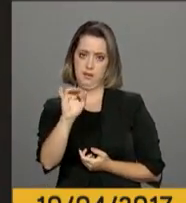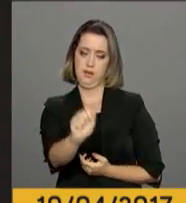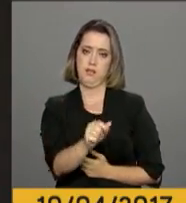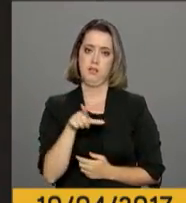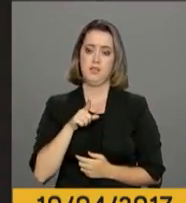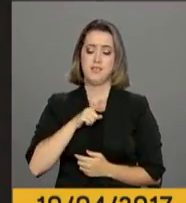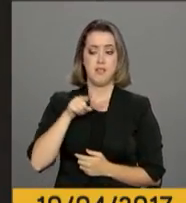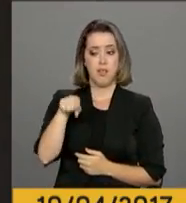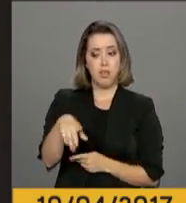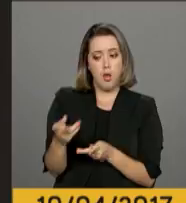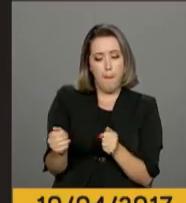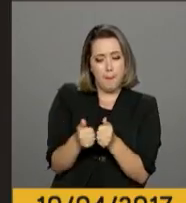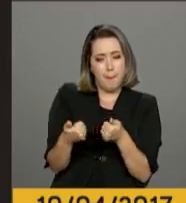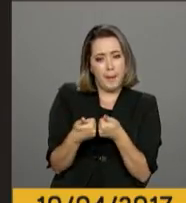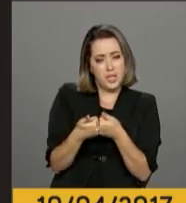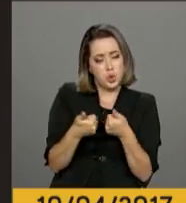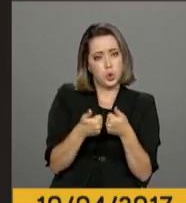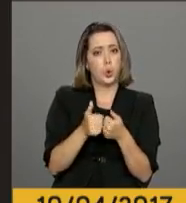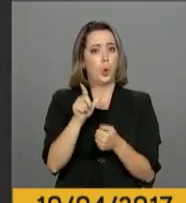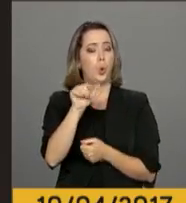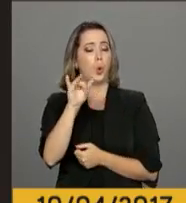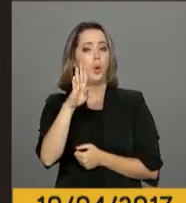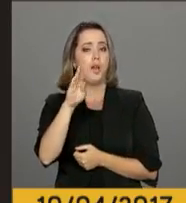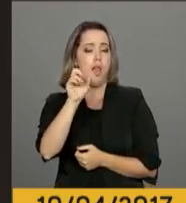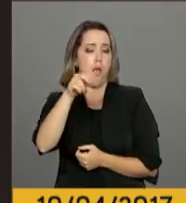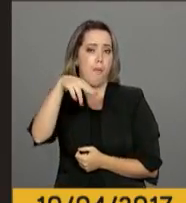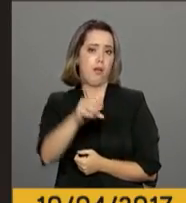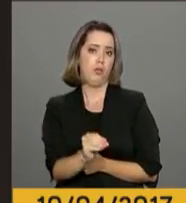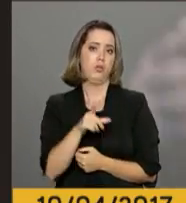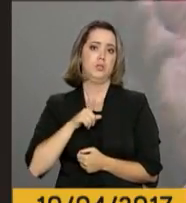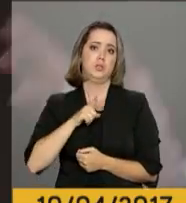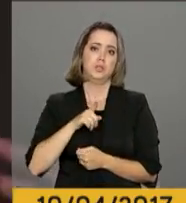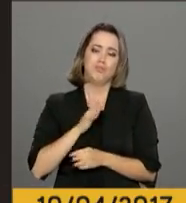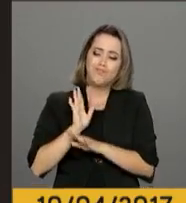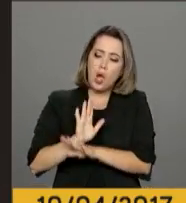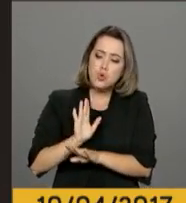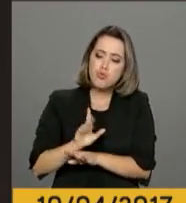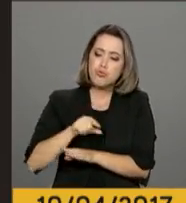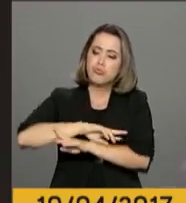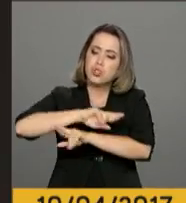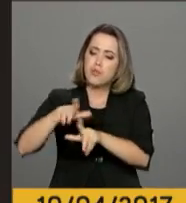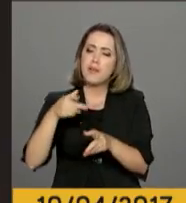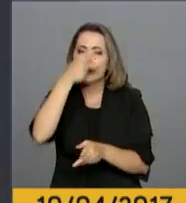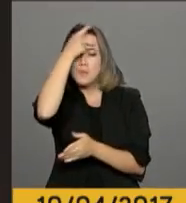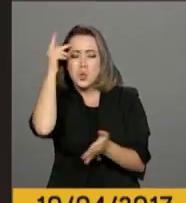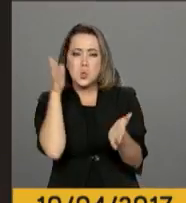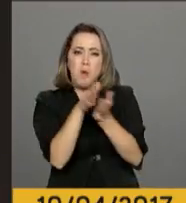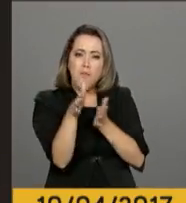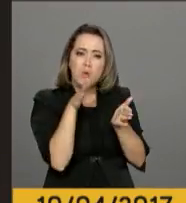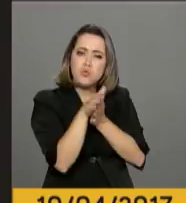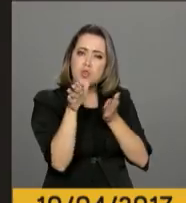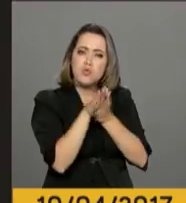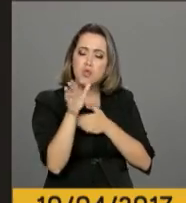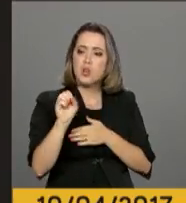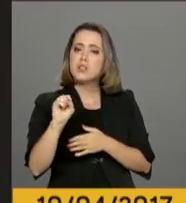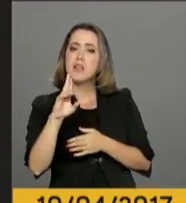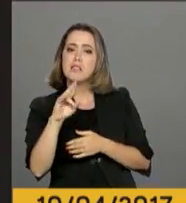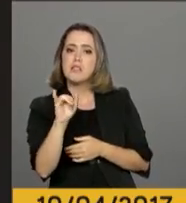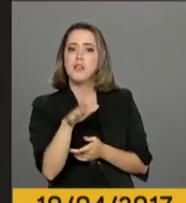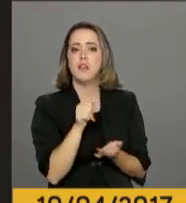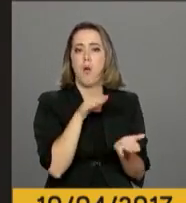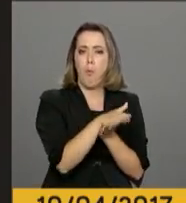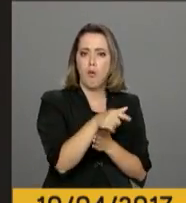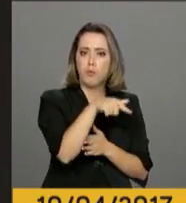tem no Líbano, né, o agasalho para muitos dos refugiados sírios. E eu tenho dito, como